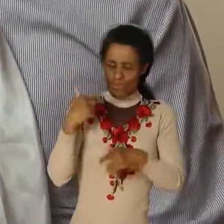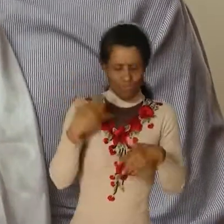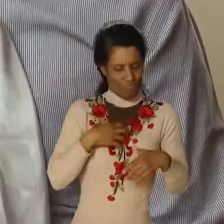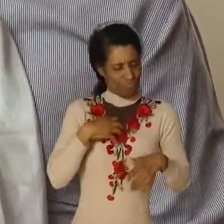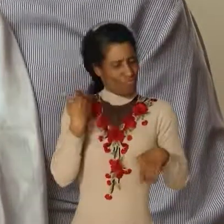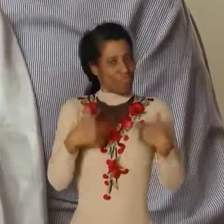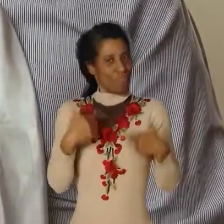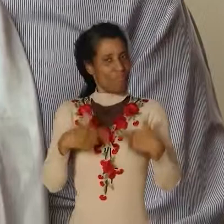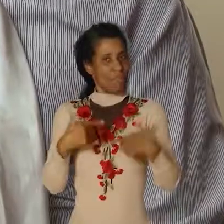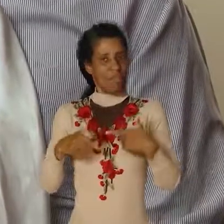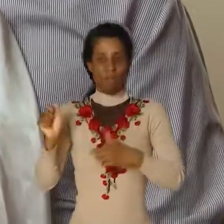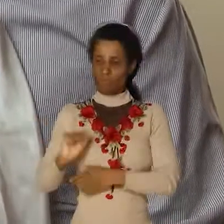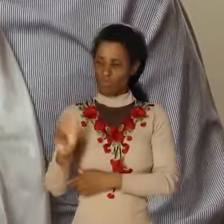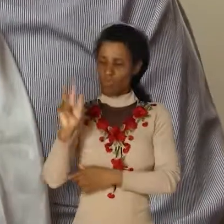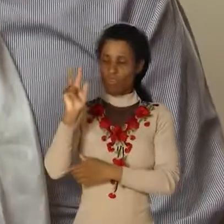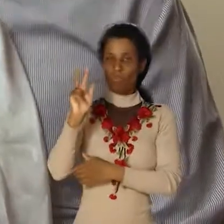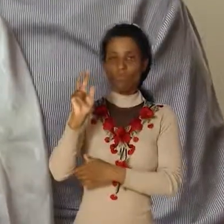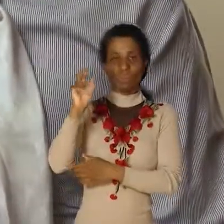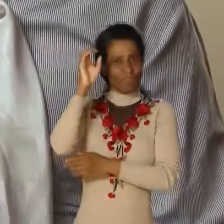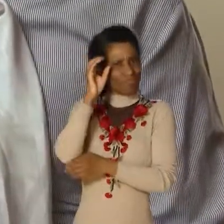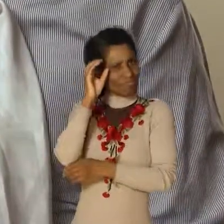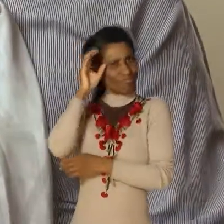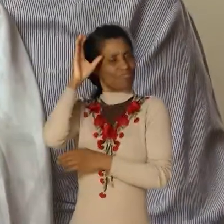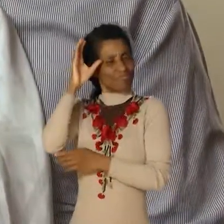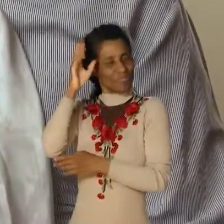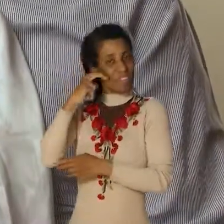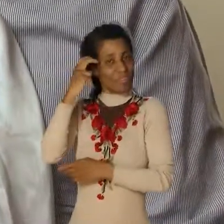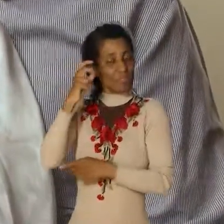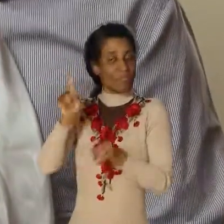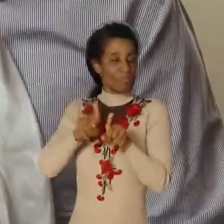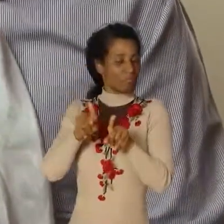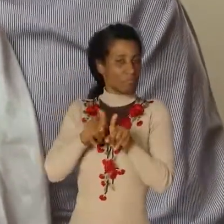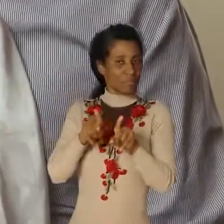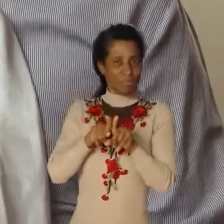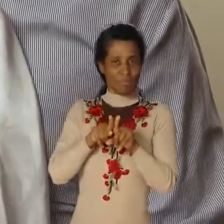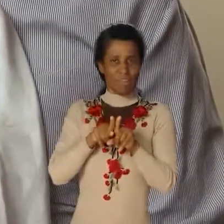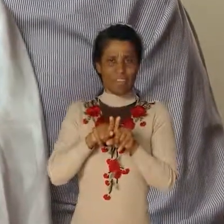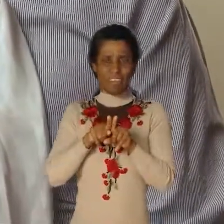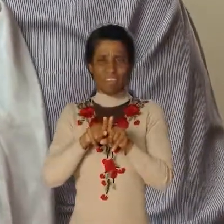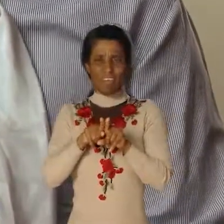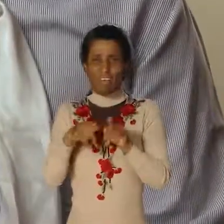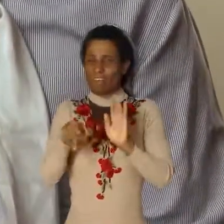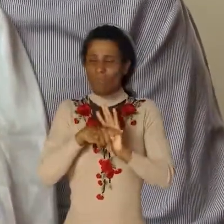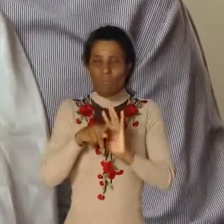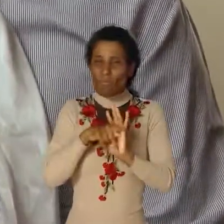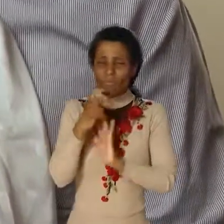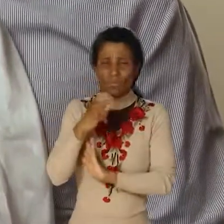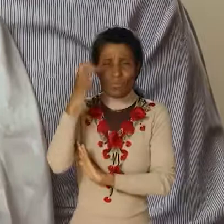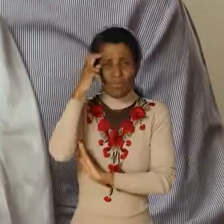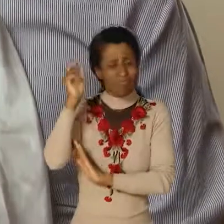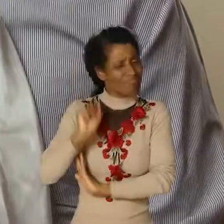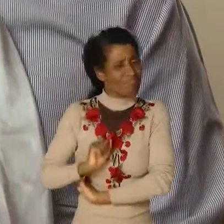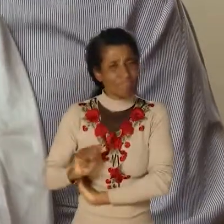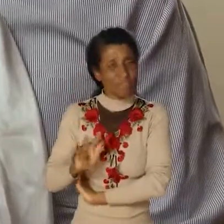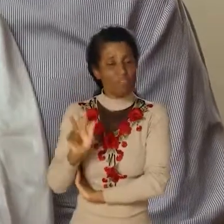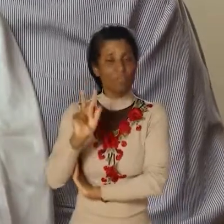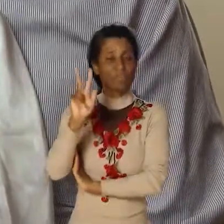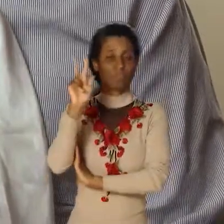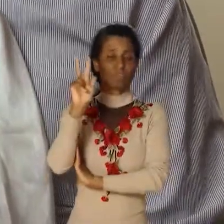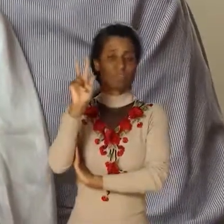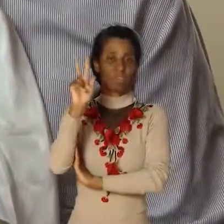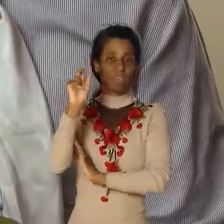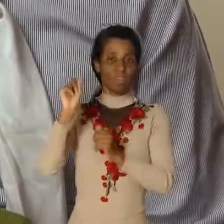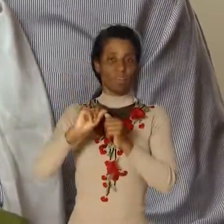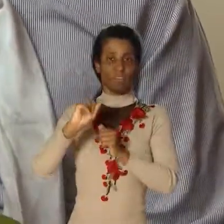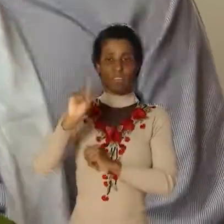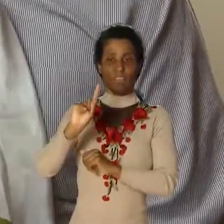de trabalho, tantos valores intelectuais, tantos valores culturais, tantos valores que